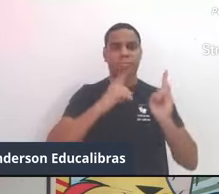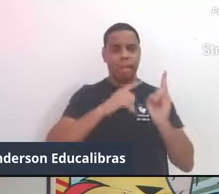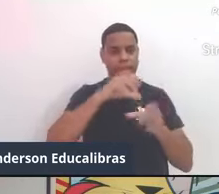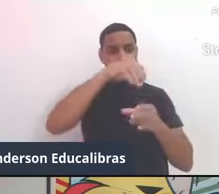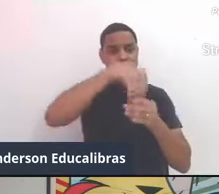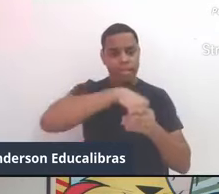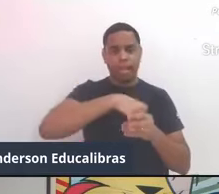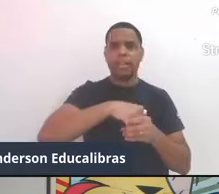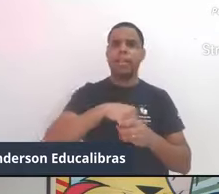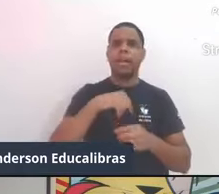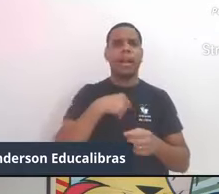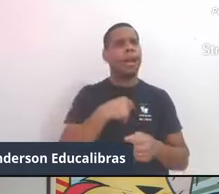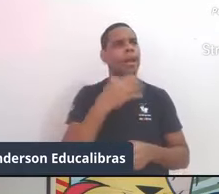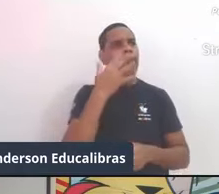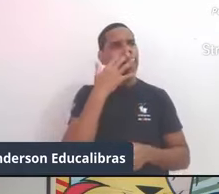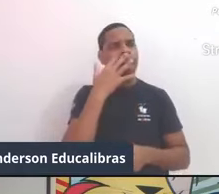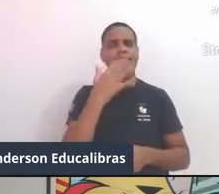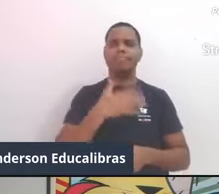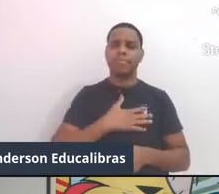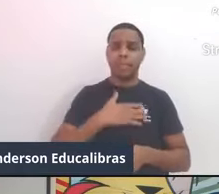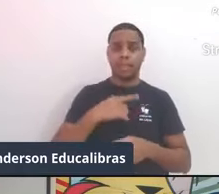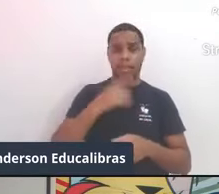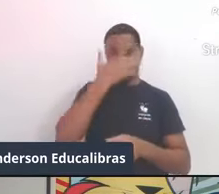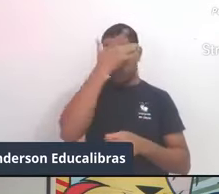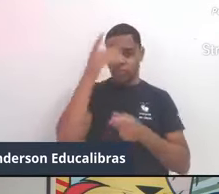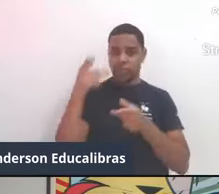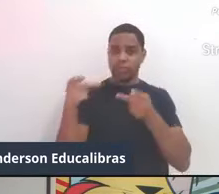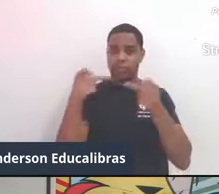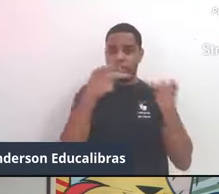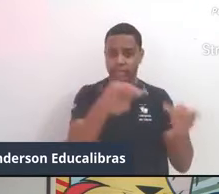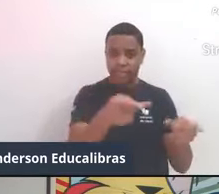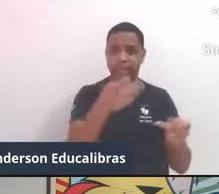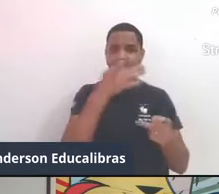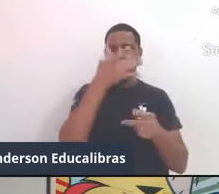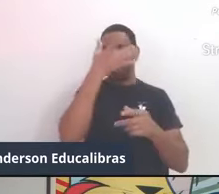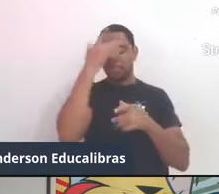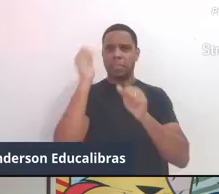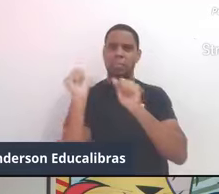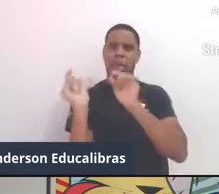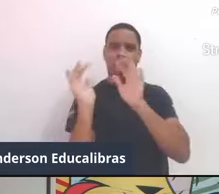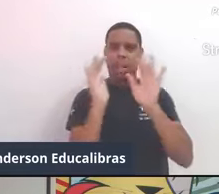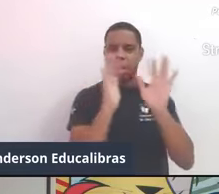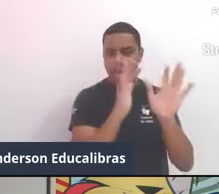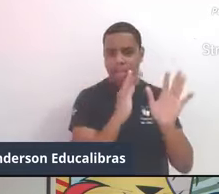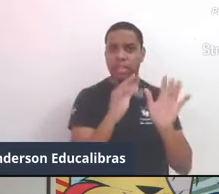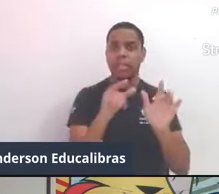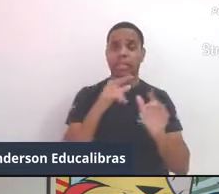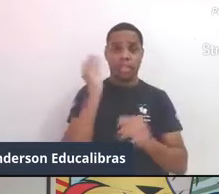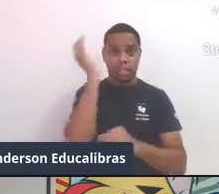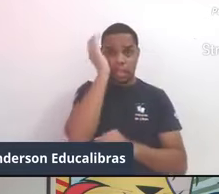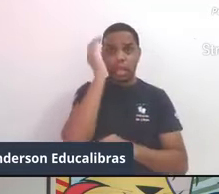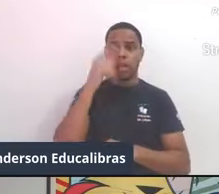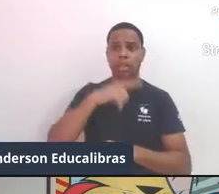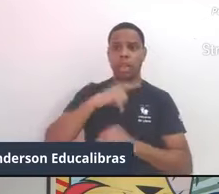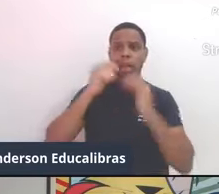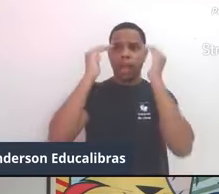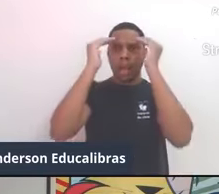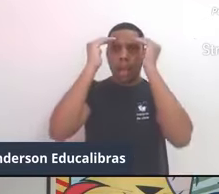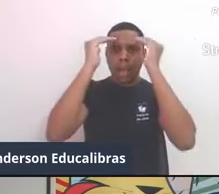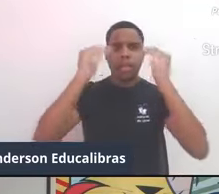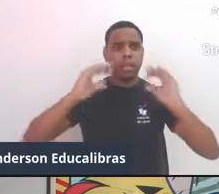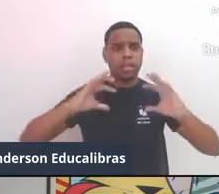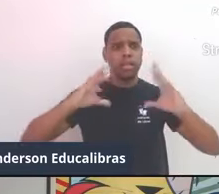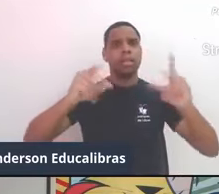os seus visitantes, usuários, clientes, seja, de uma forma extremamente respeitosa. Em